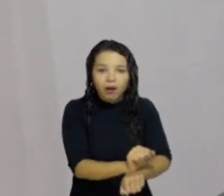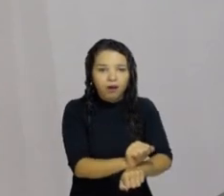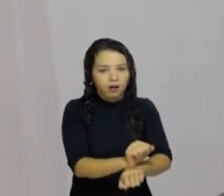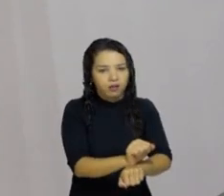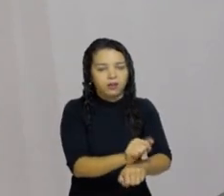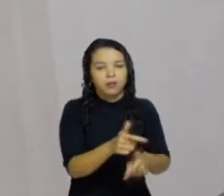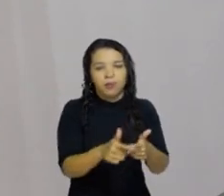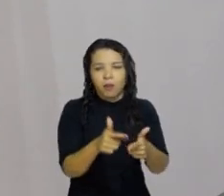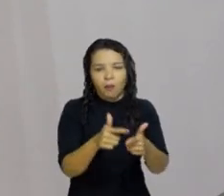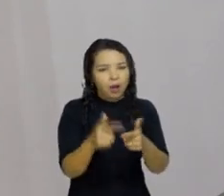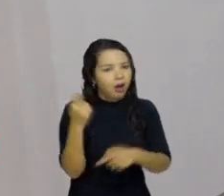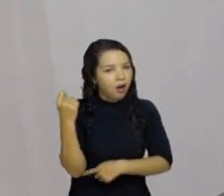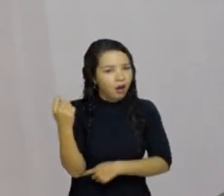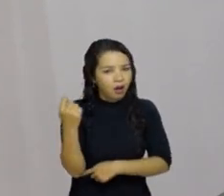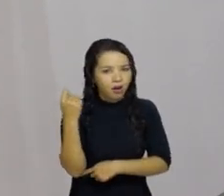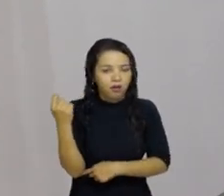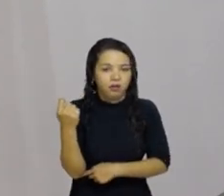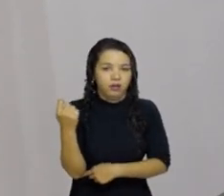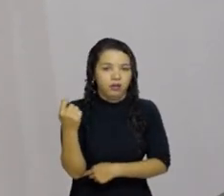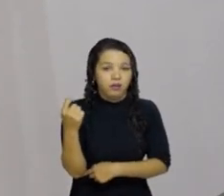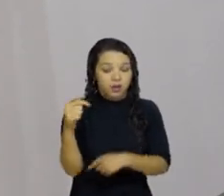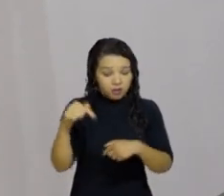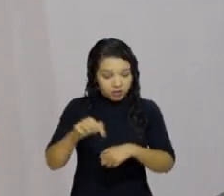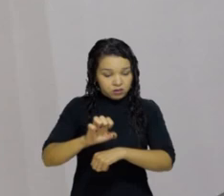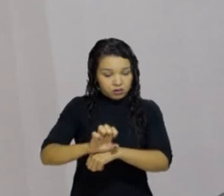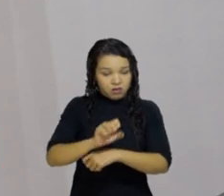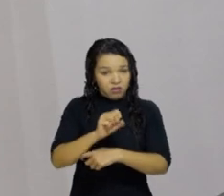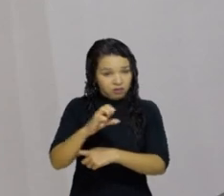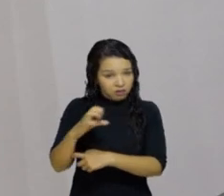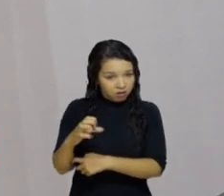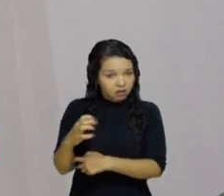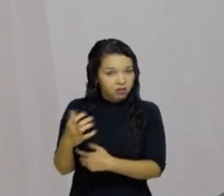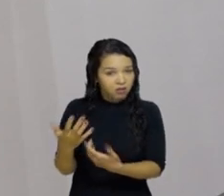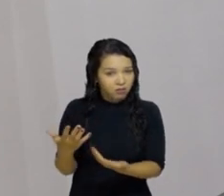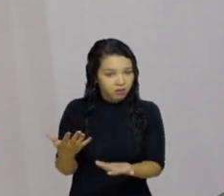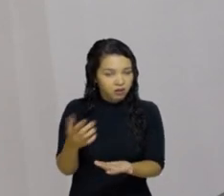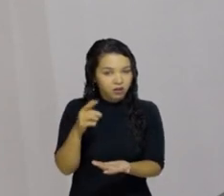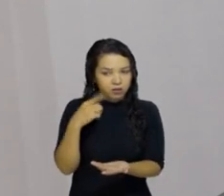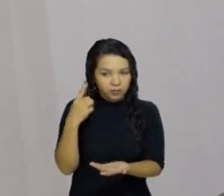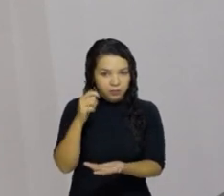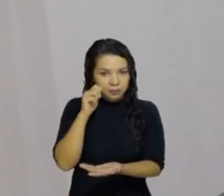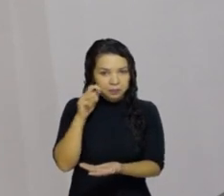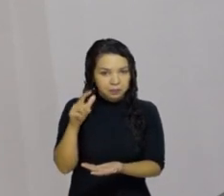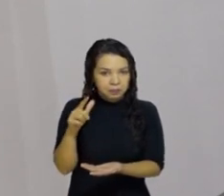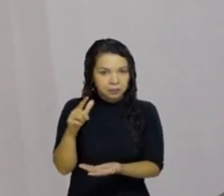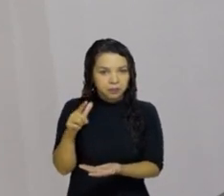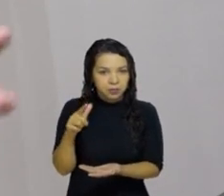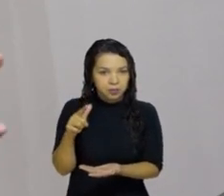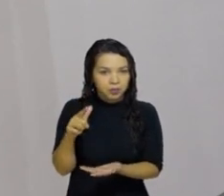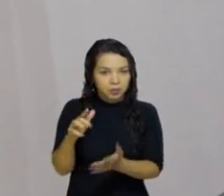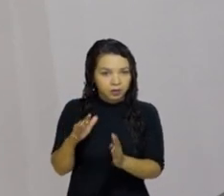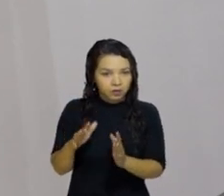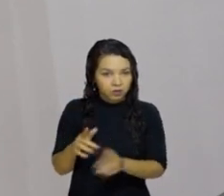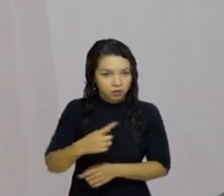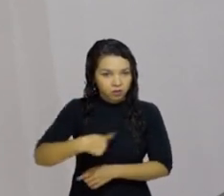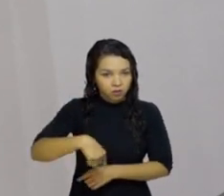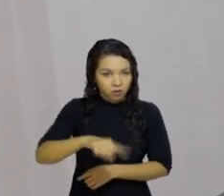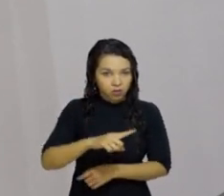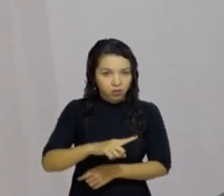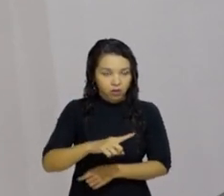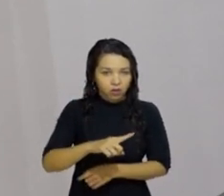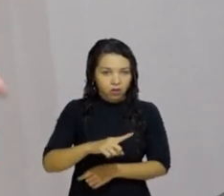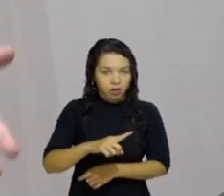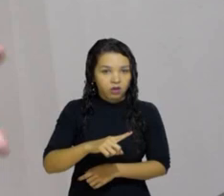Santa Catarina, deputado Antídio, propriamente dita no horário de meio-dia, não recebemos convite,